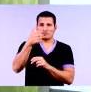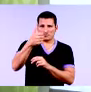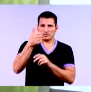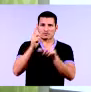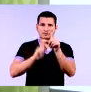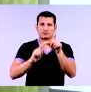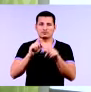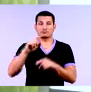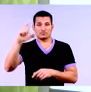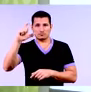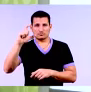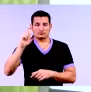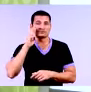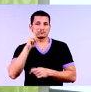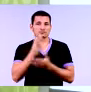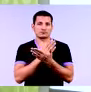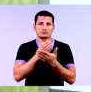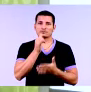Nós veremos alguns exemplos agora.